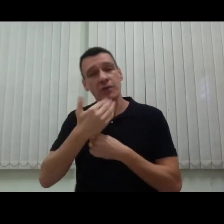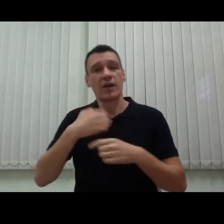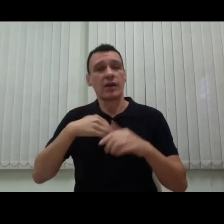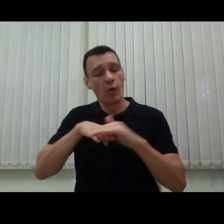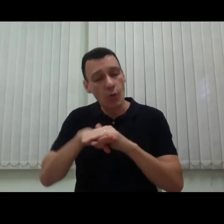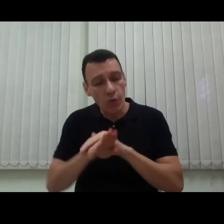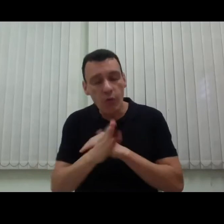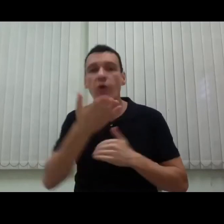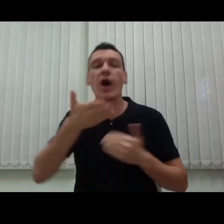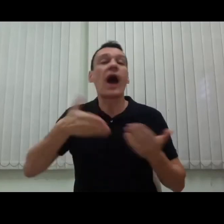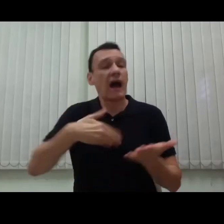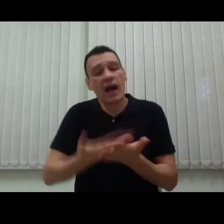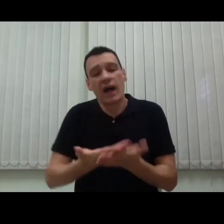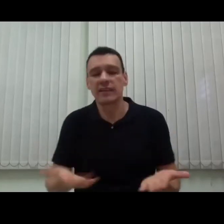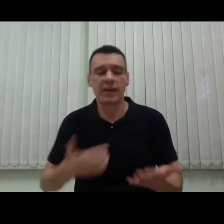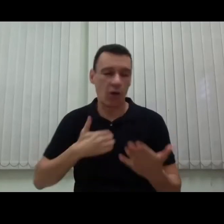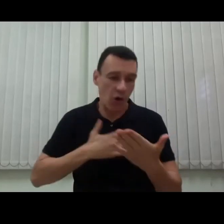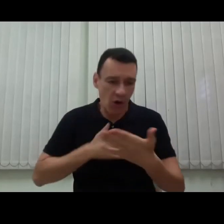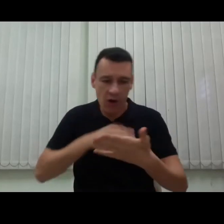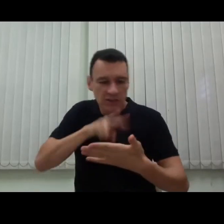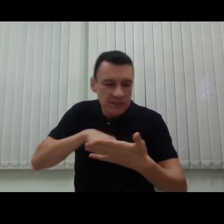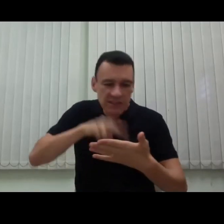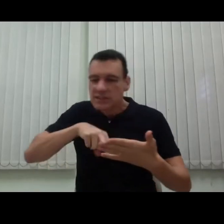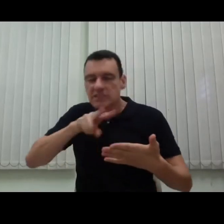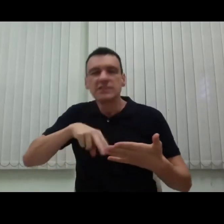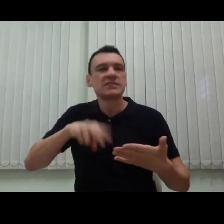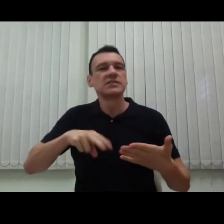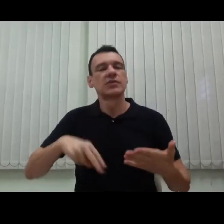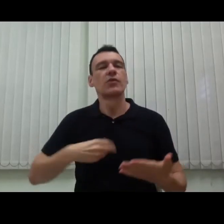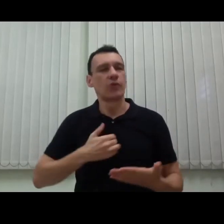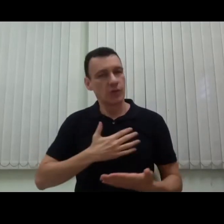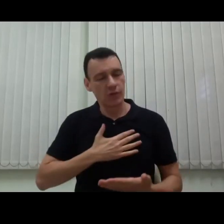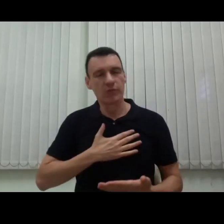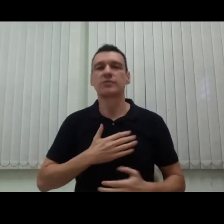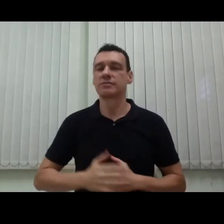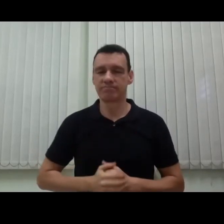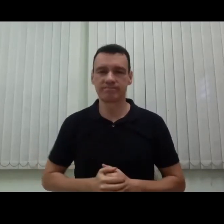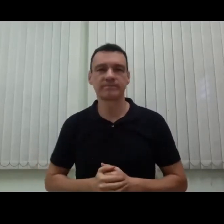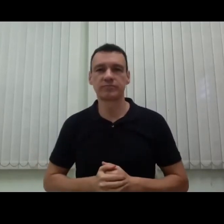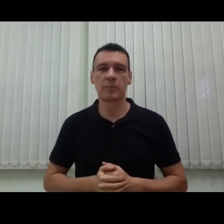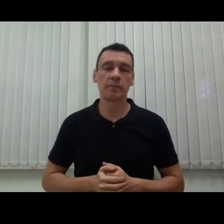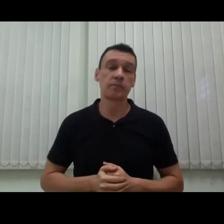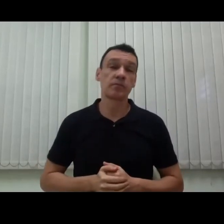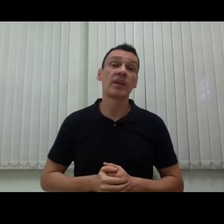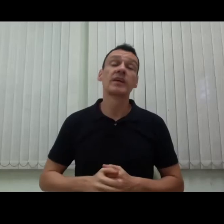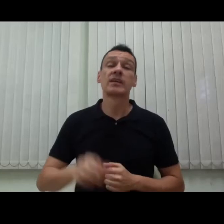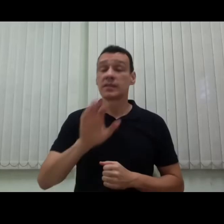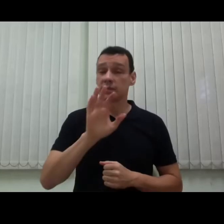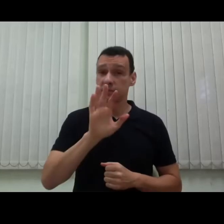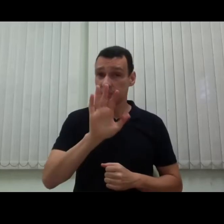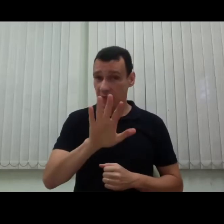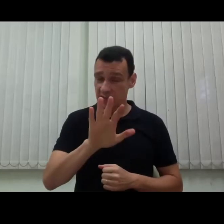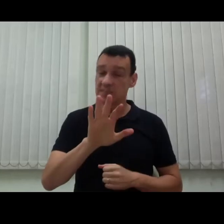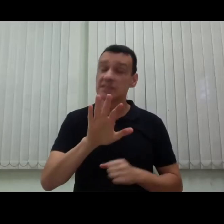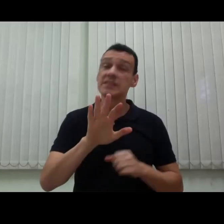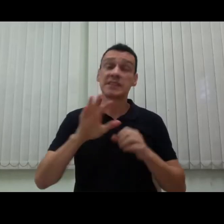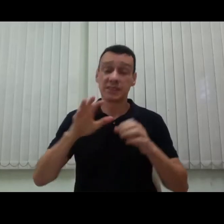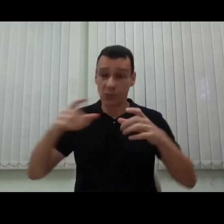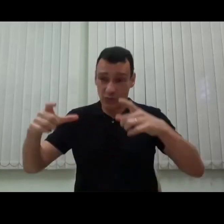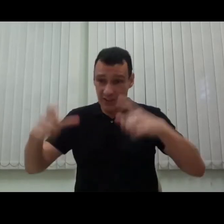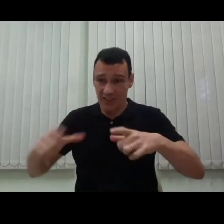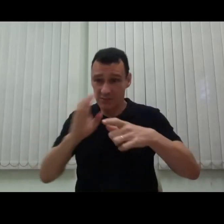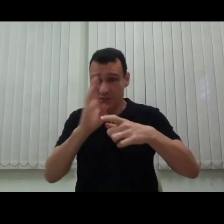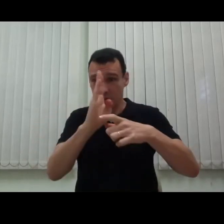Entretanto, nesses espaços, eu não tenho nenhuma lembrança, né,